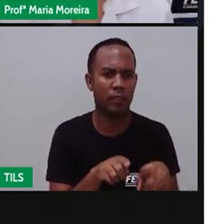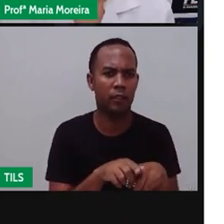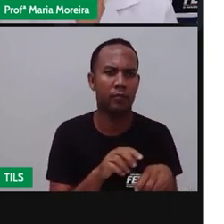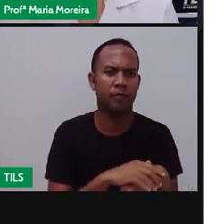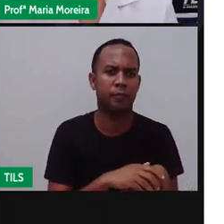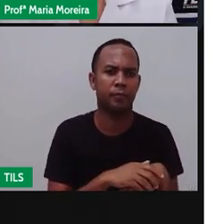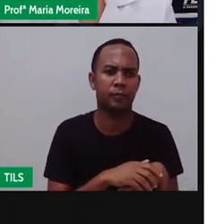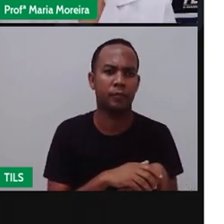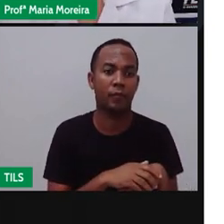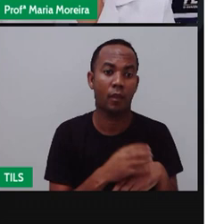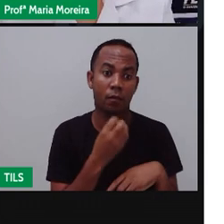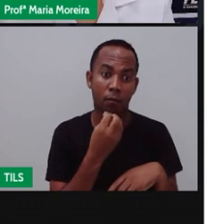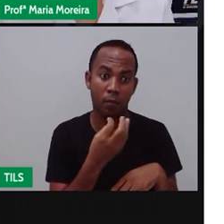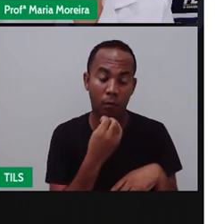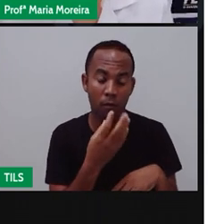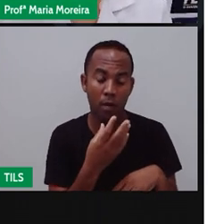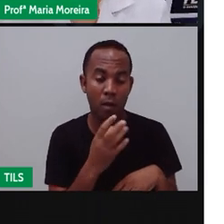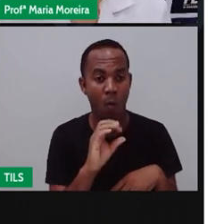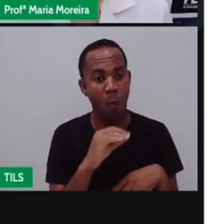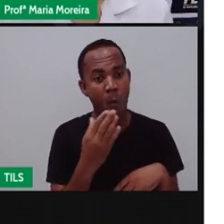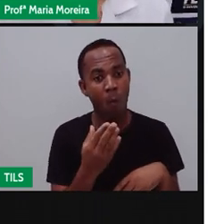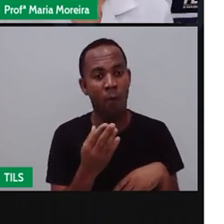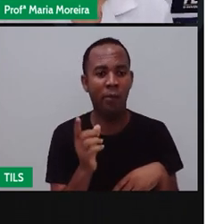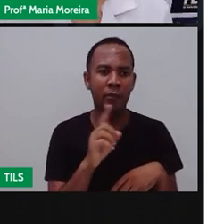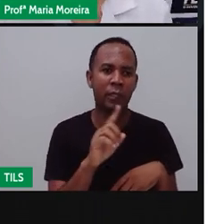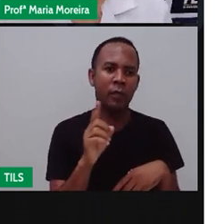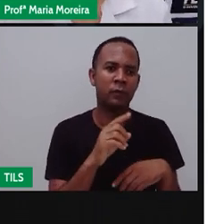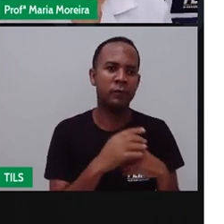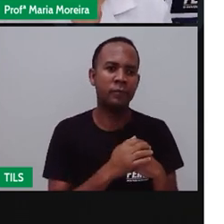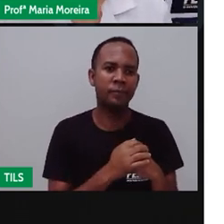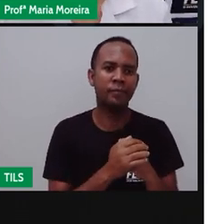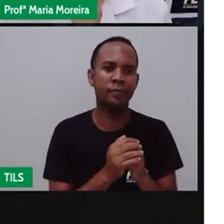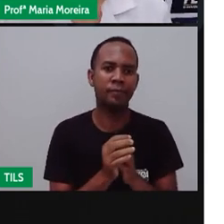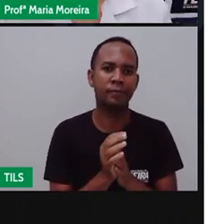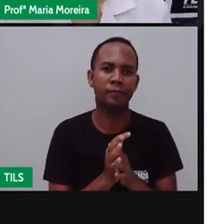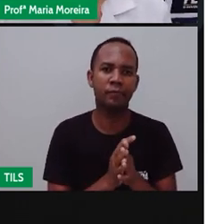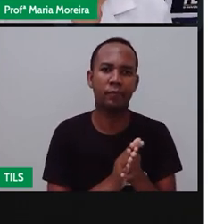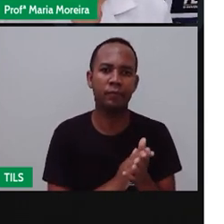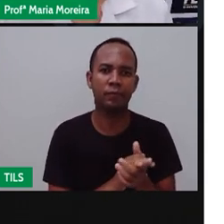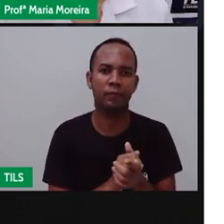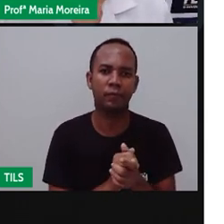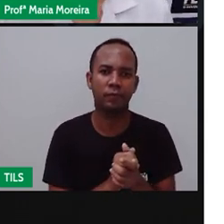sensações o quê? Boas, tá? Continuando.